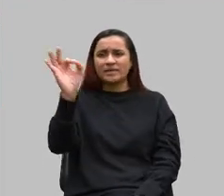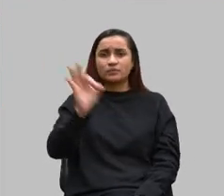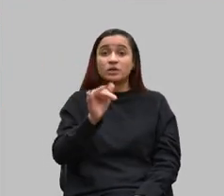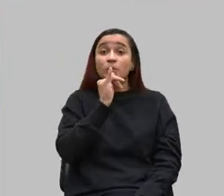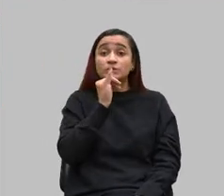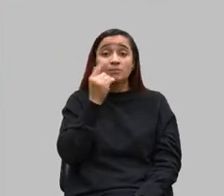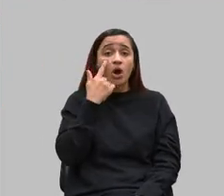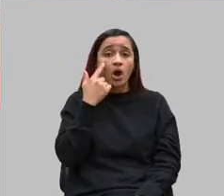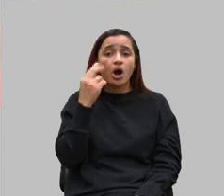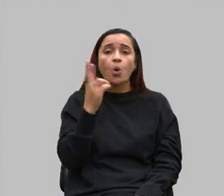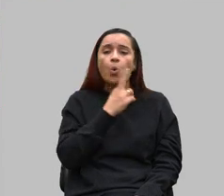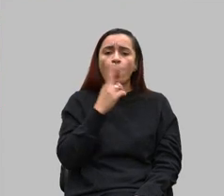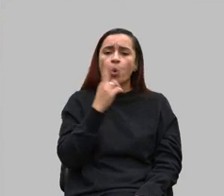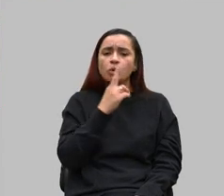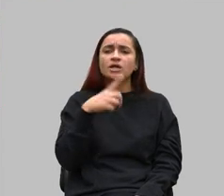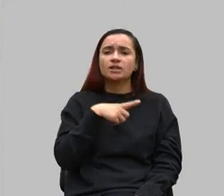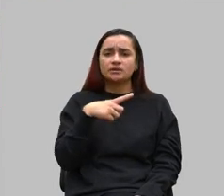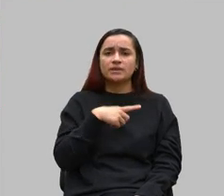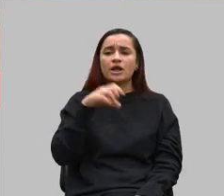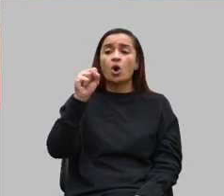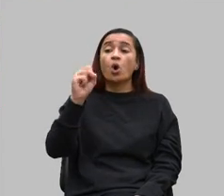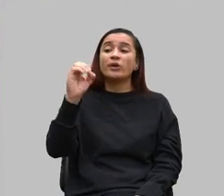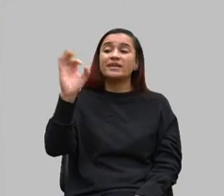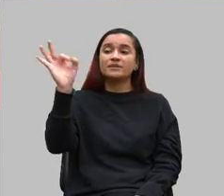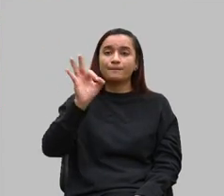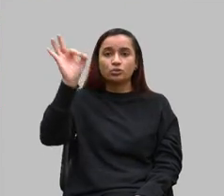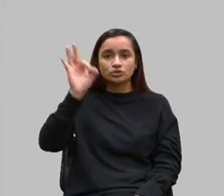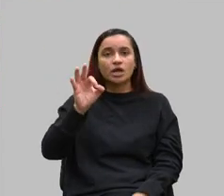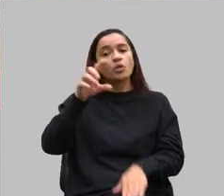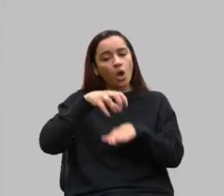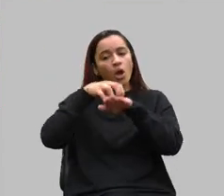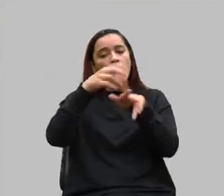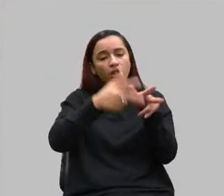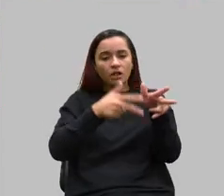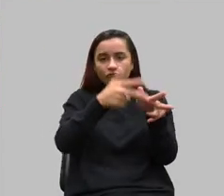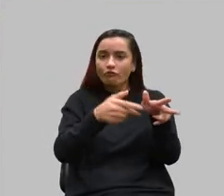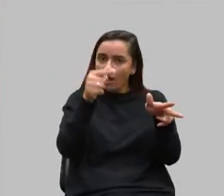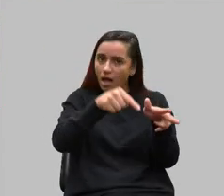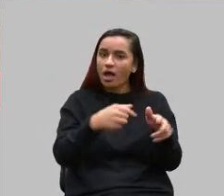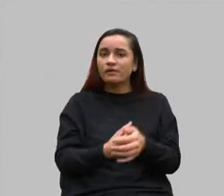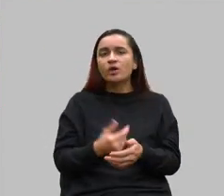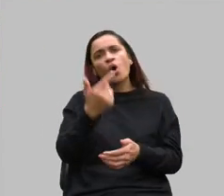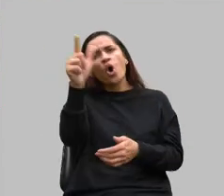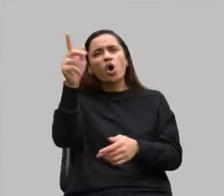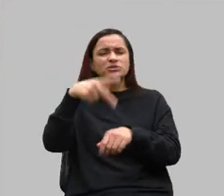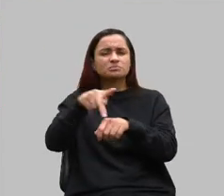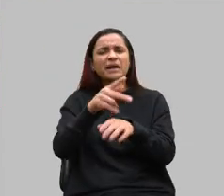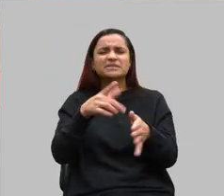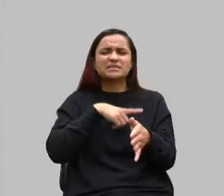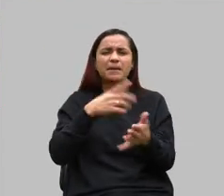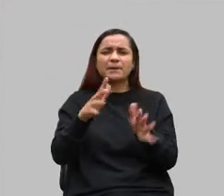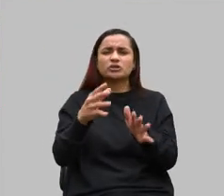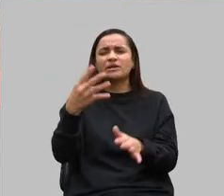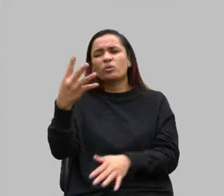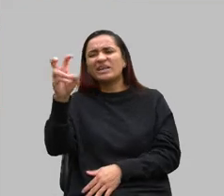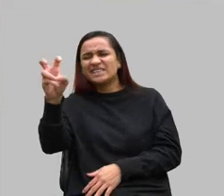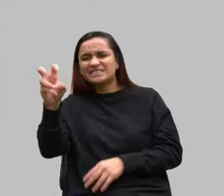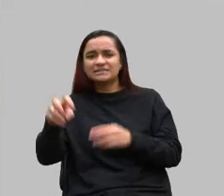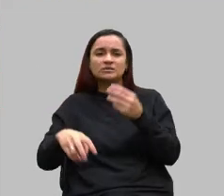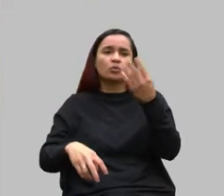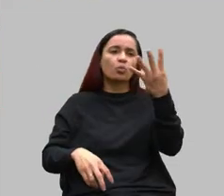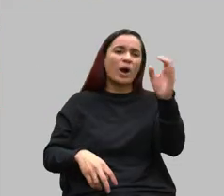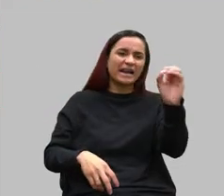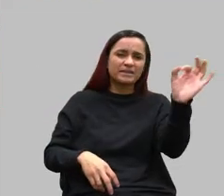80% do modal Ferroviário transportando todas as cargas do país e os países ficam em 45 40 e o Brasil realmente um